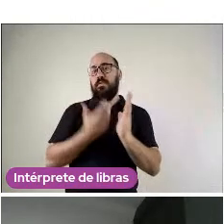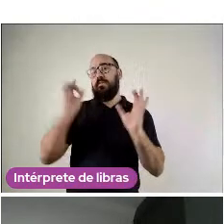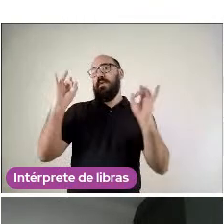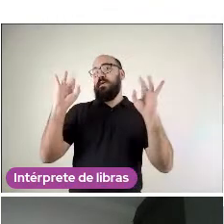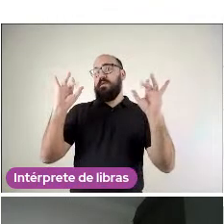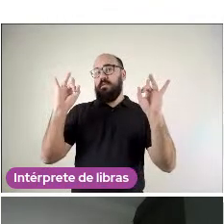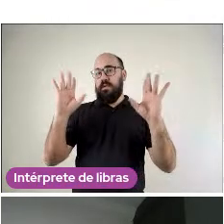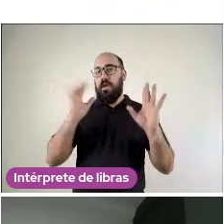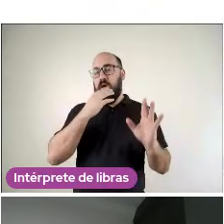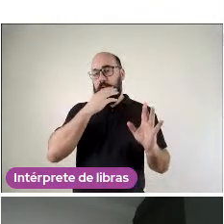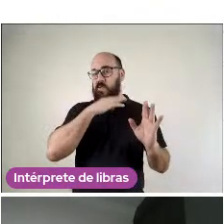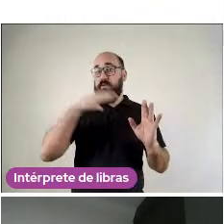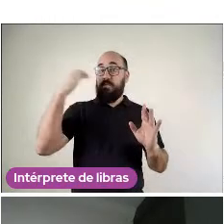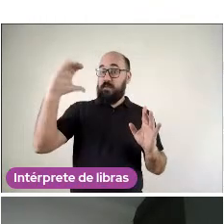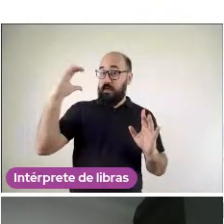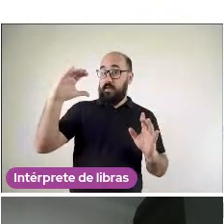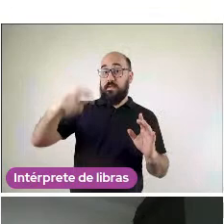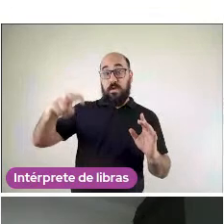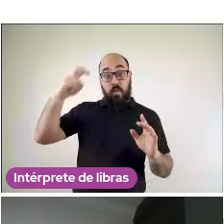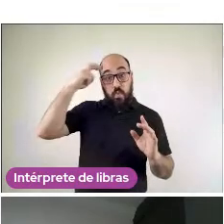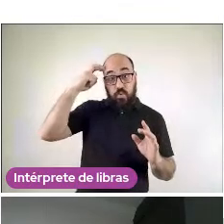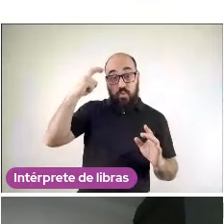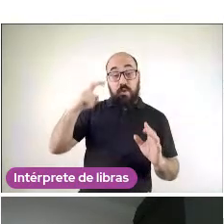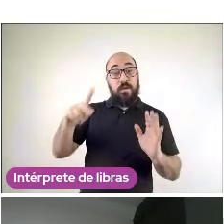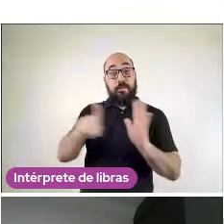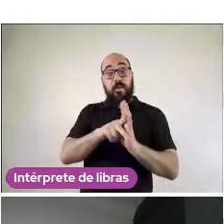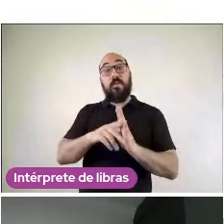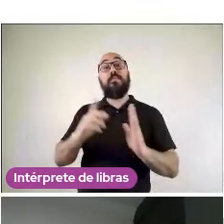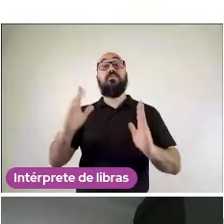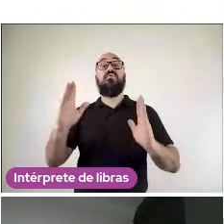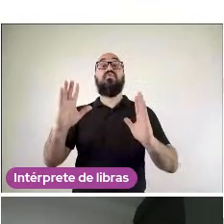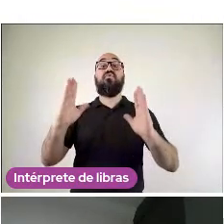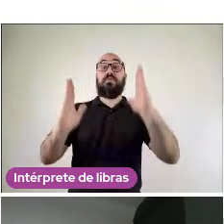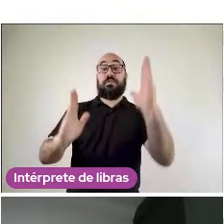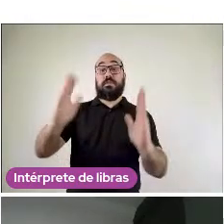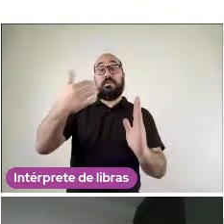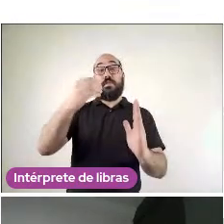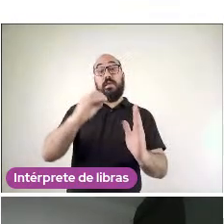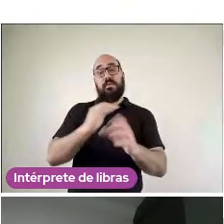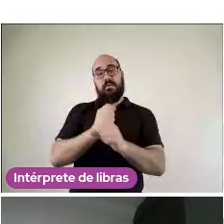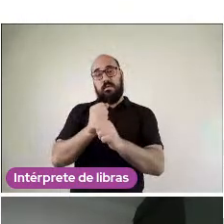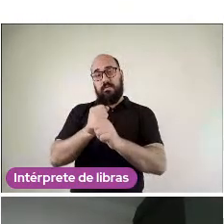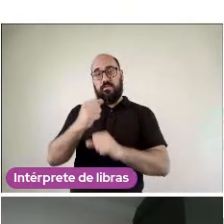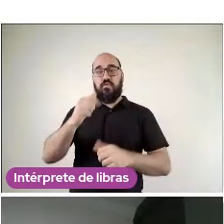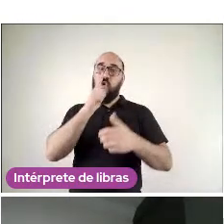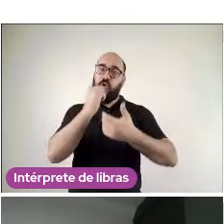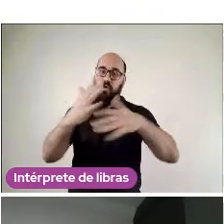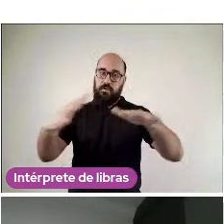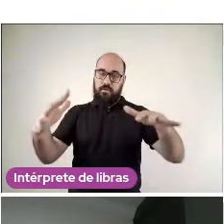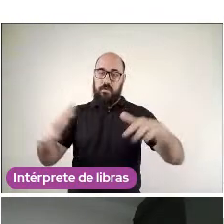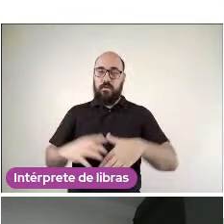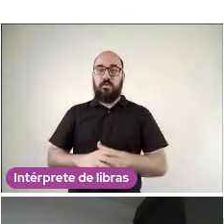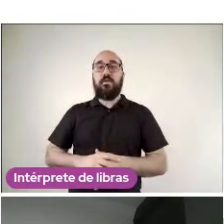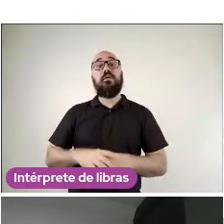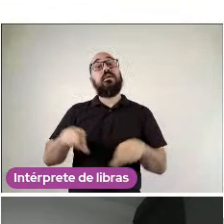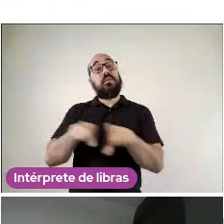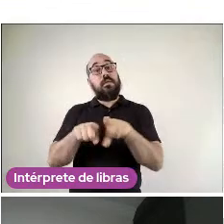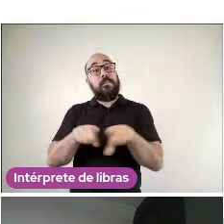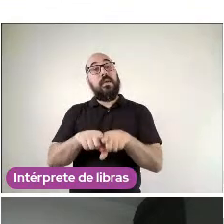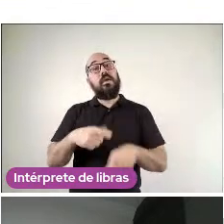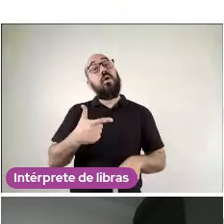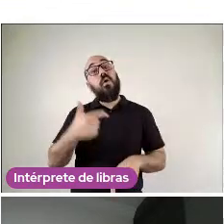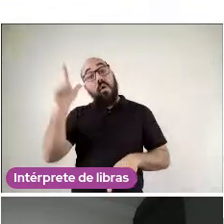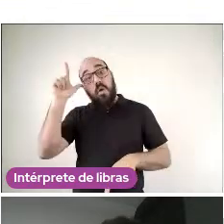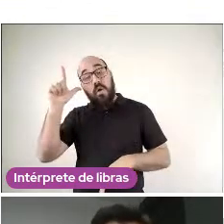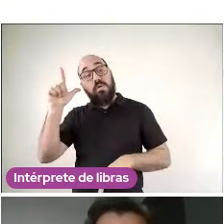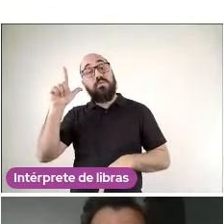da revista Ciência e Cultura, da SBPC, sobre a Década do Oceano. Também participamos de fóruns latino-americanos para